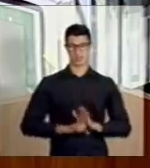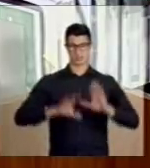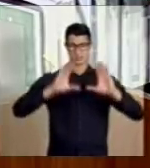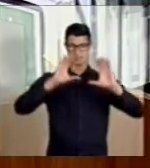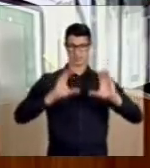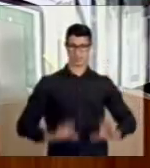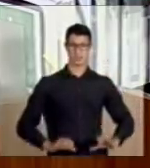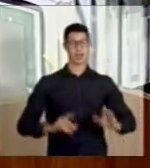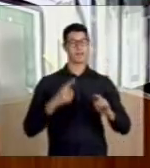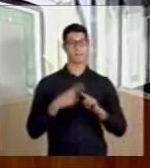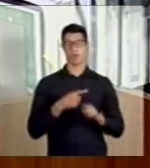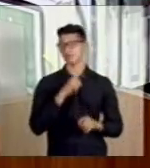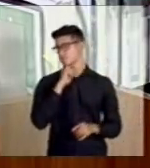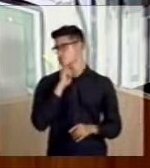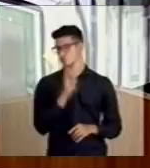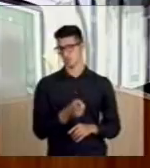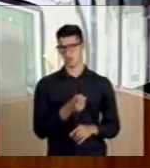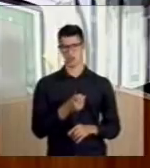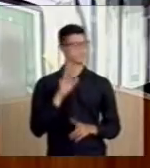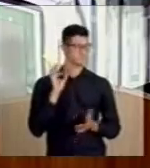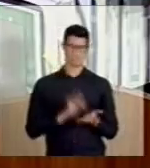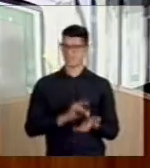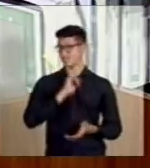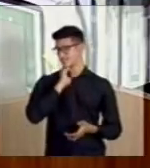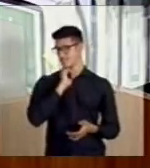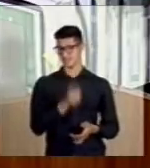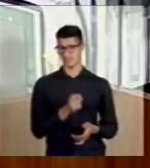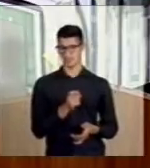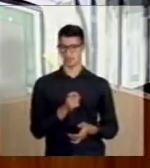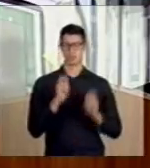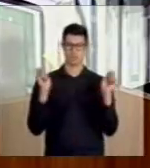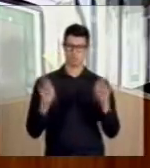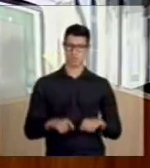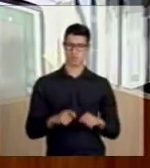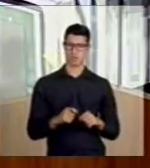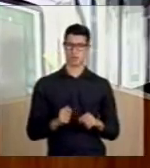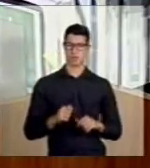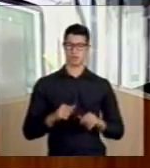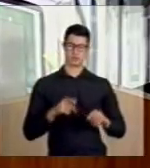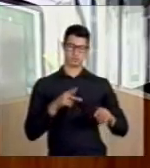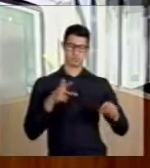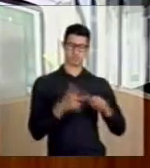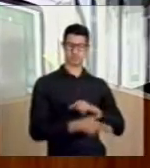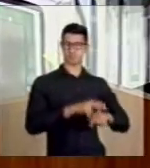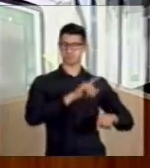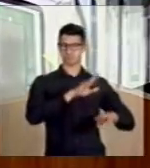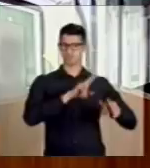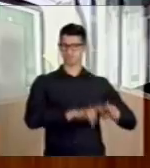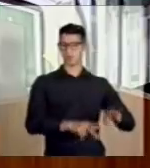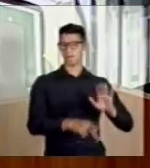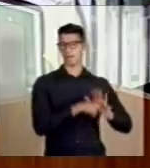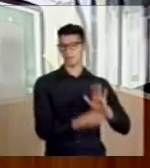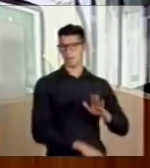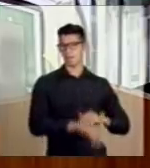cidadania, pois ninguém, absolutamente ninguém, pode ser privado de direitos nem